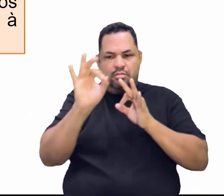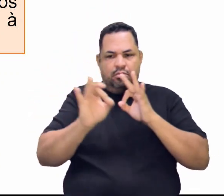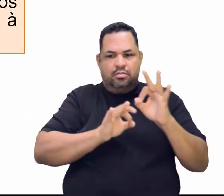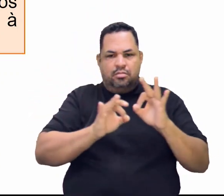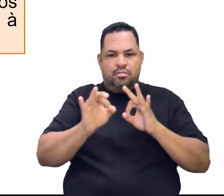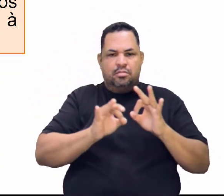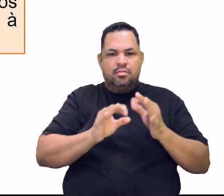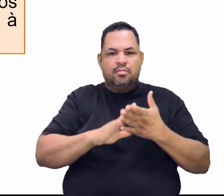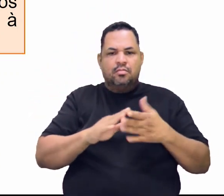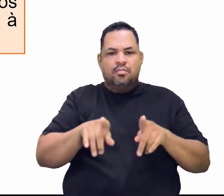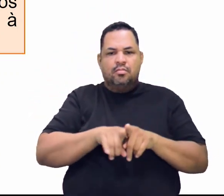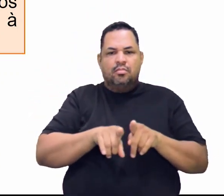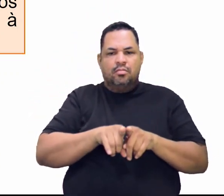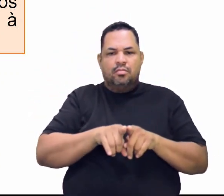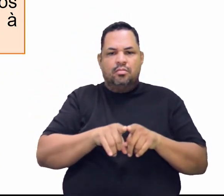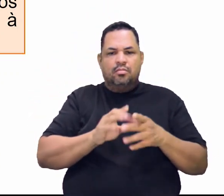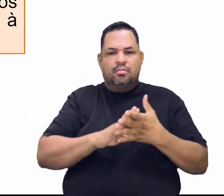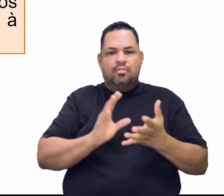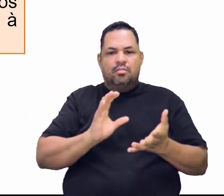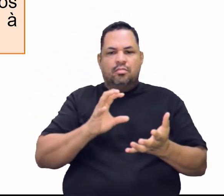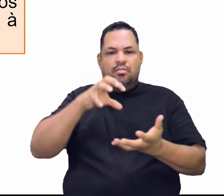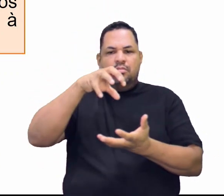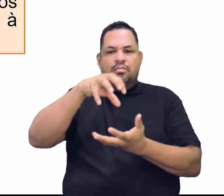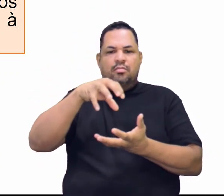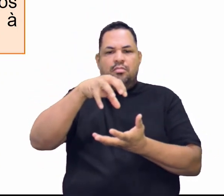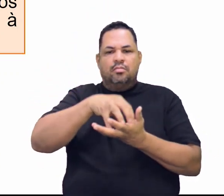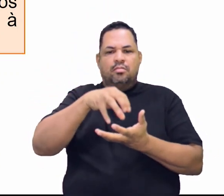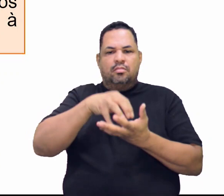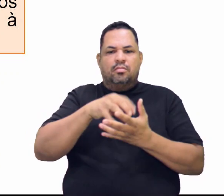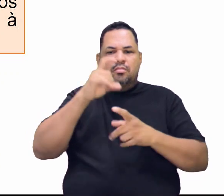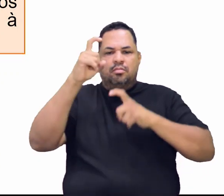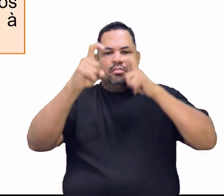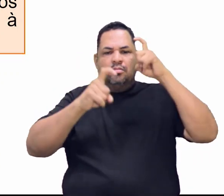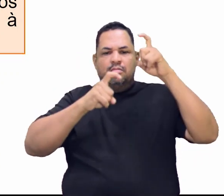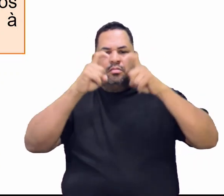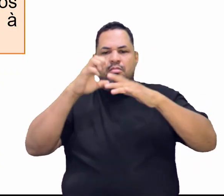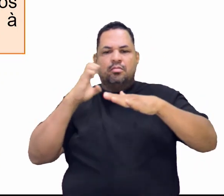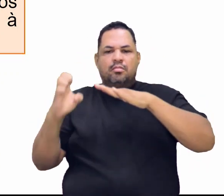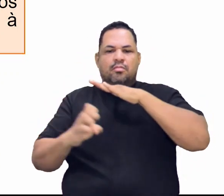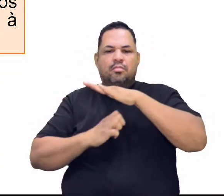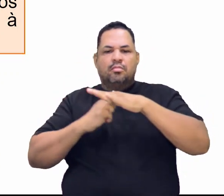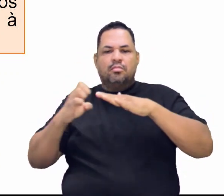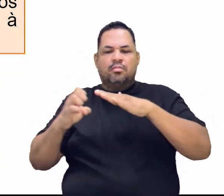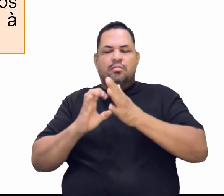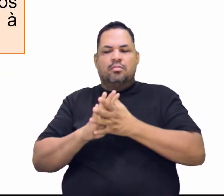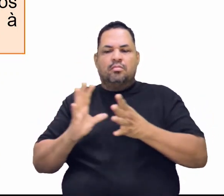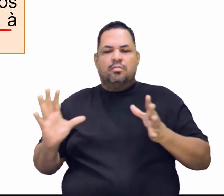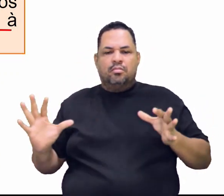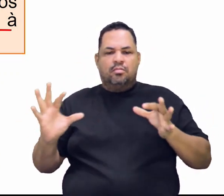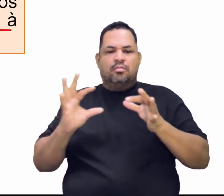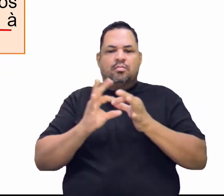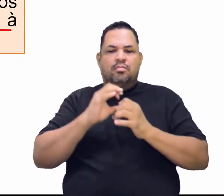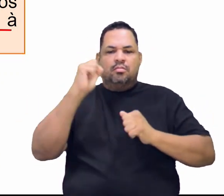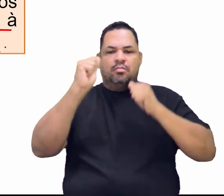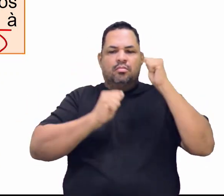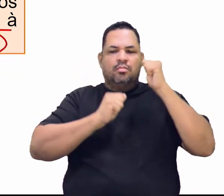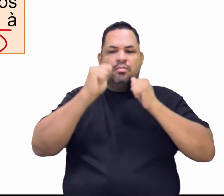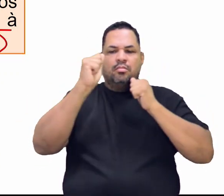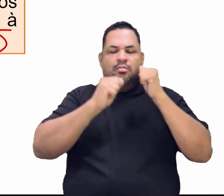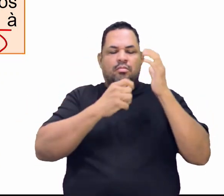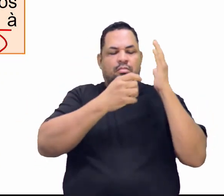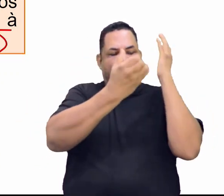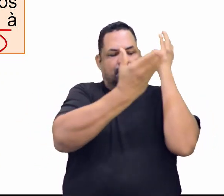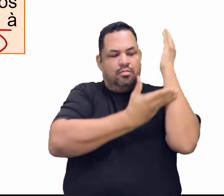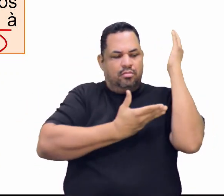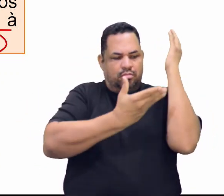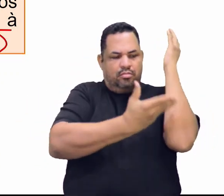os seus afluentes era o centro das preocupações dos empresários ligados